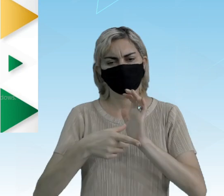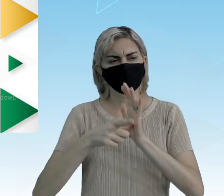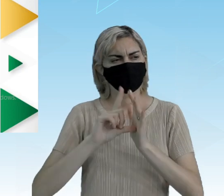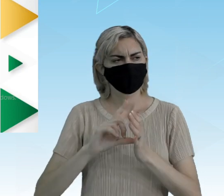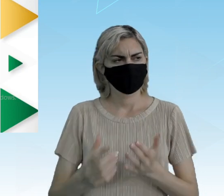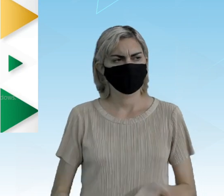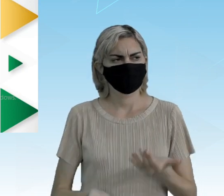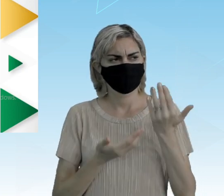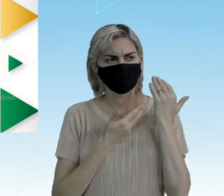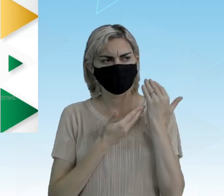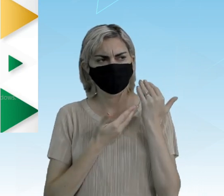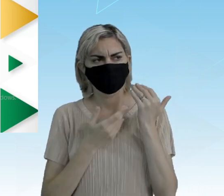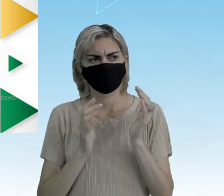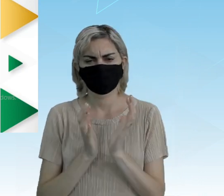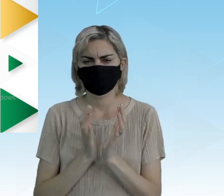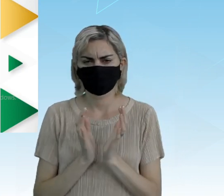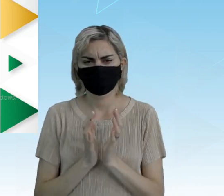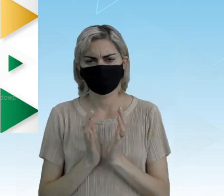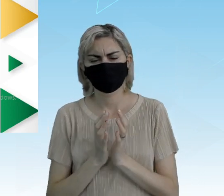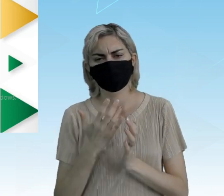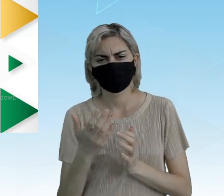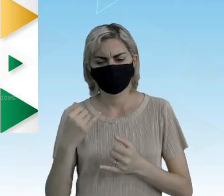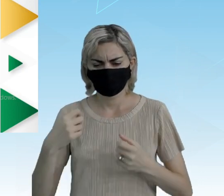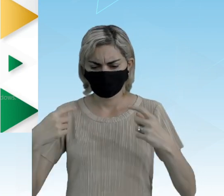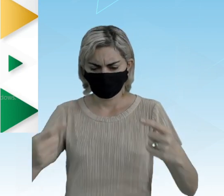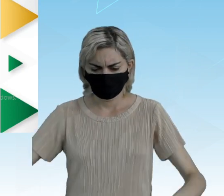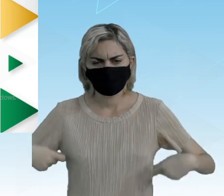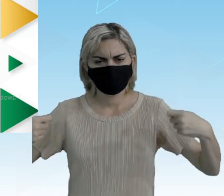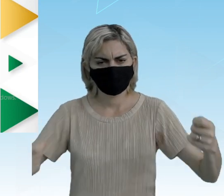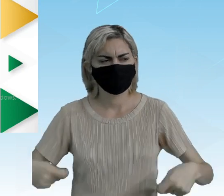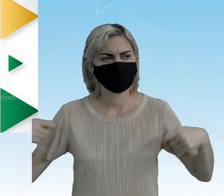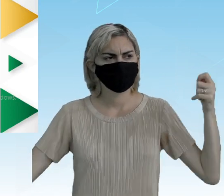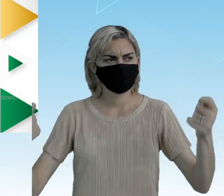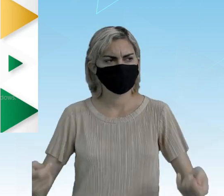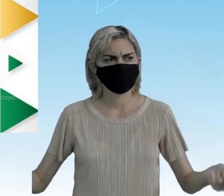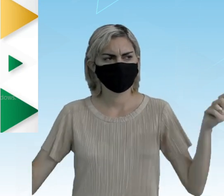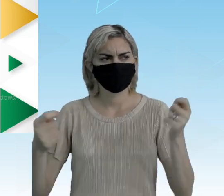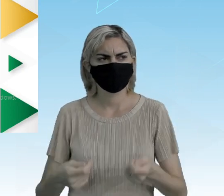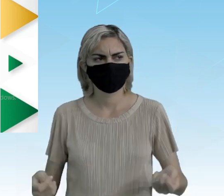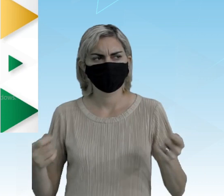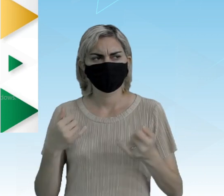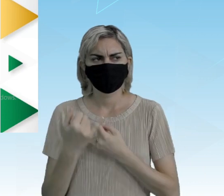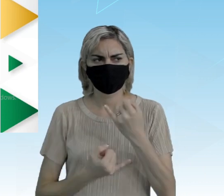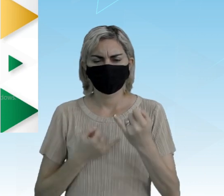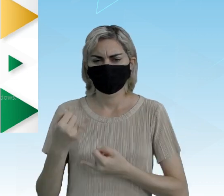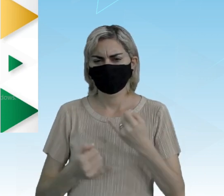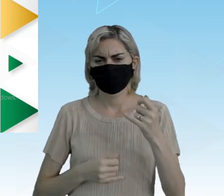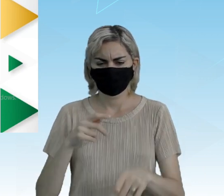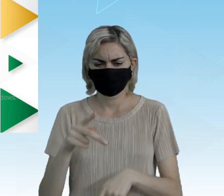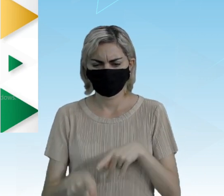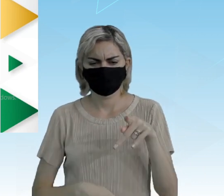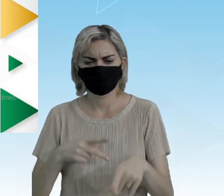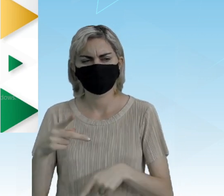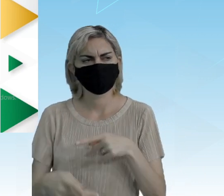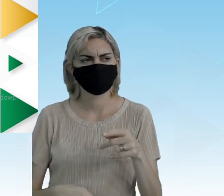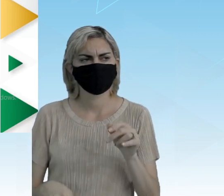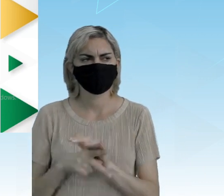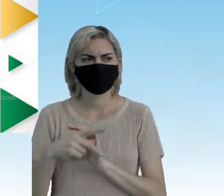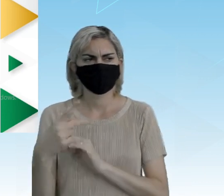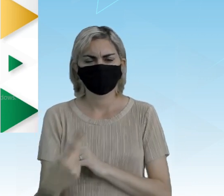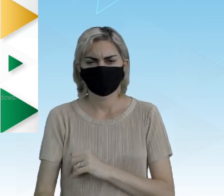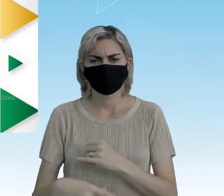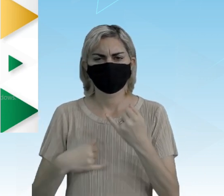foto aqui, ó, onde está um grupo ali pulando corda. Então, a corda, ele é um brinquedo popular, tá? E faz parte